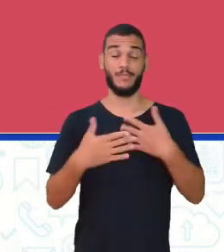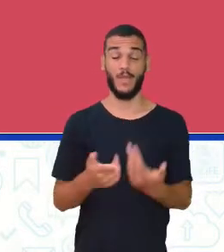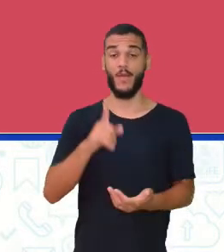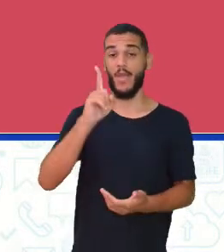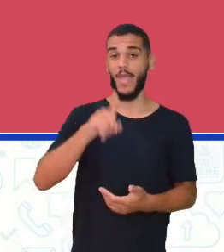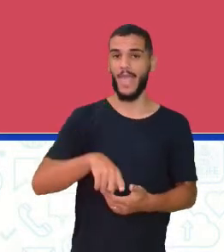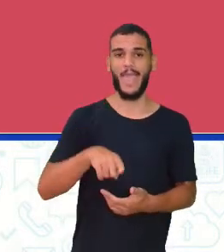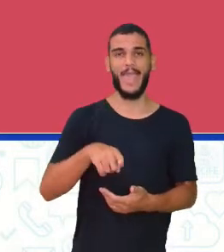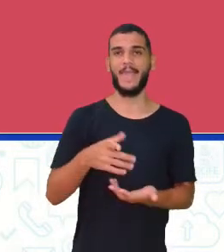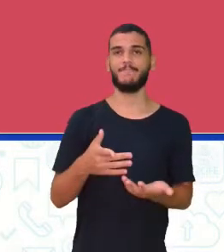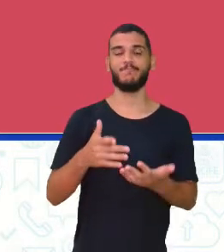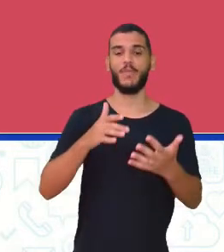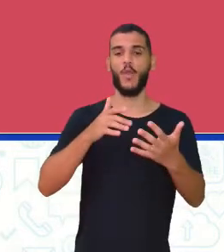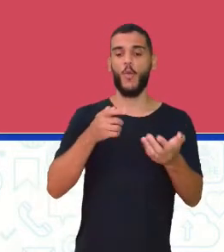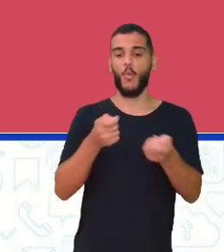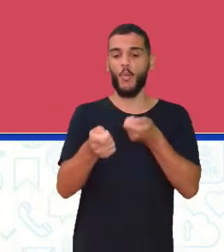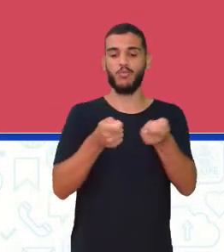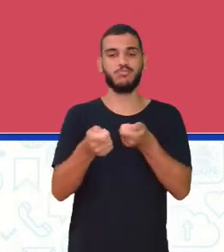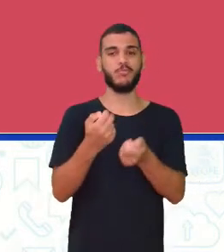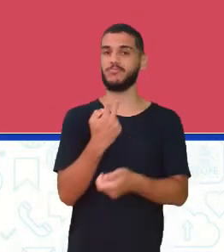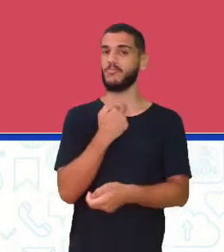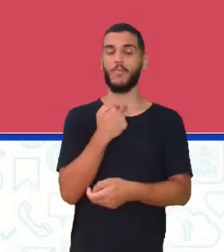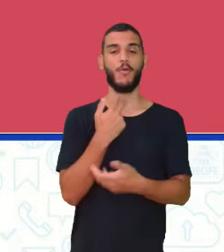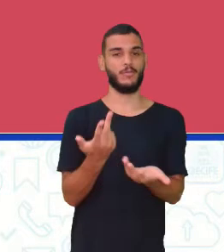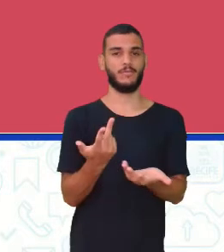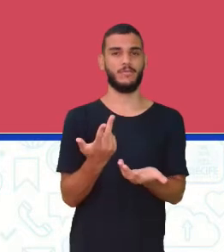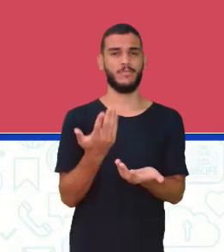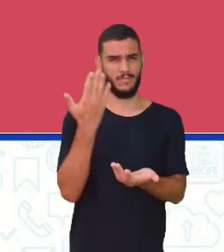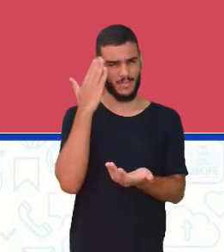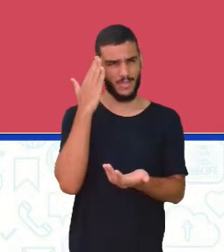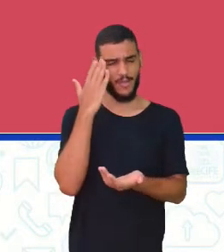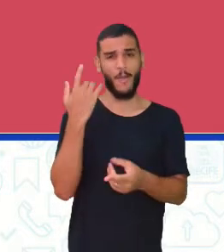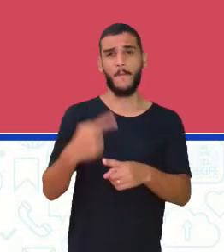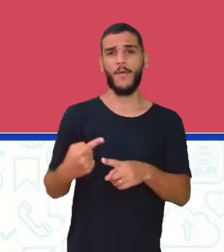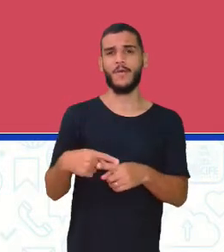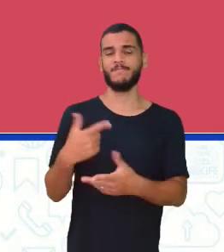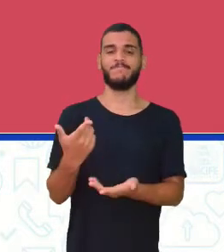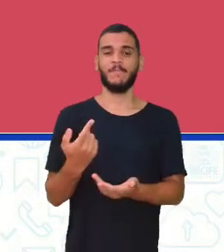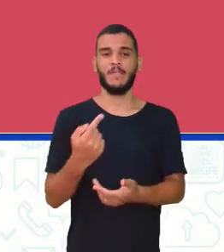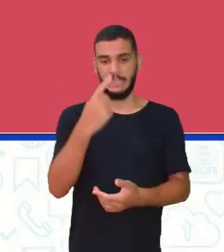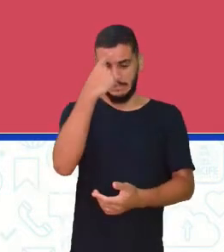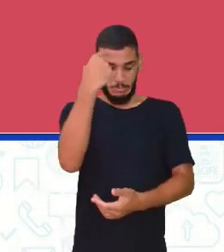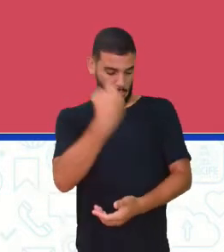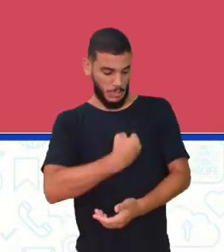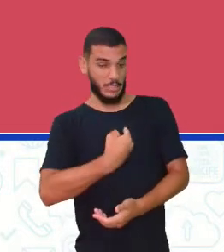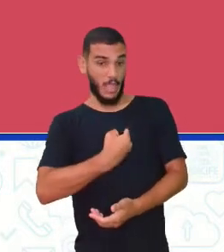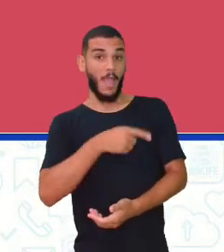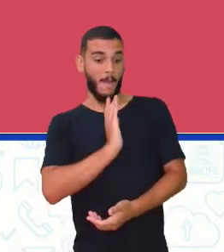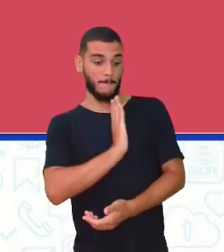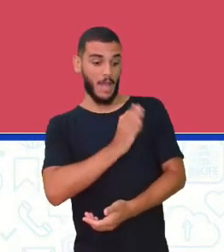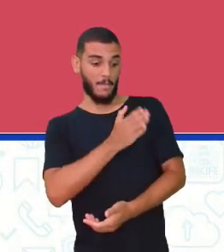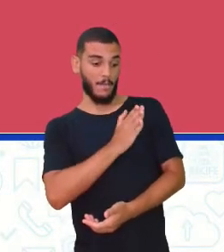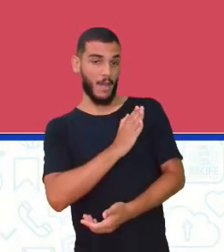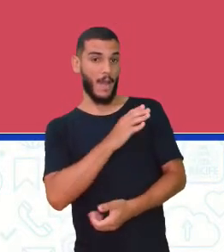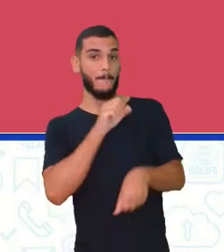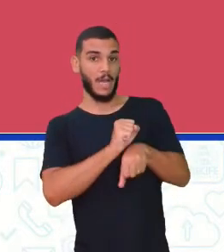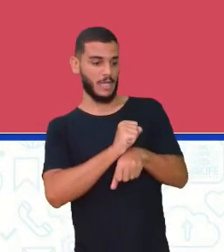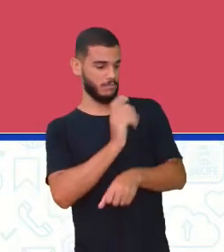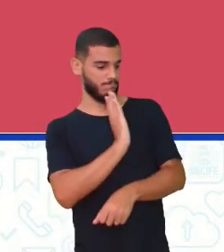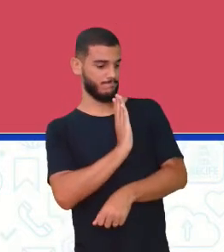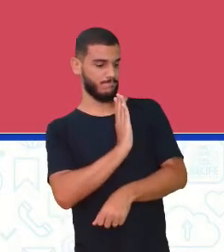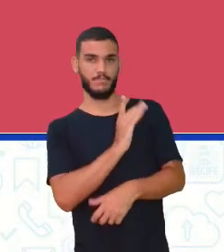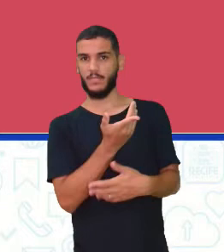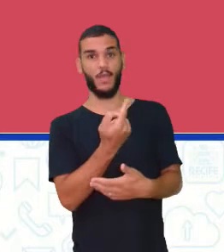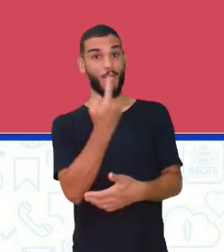não tem como dizer que o nosso coração agora nesse momento vai bater ou vai acelerar. Então, esses movimentos são voluntários.